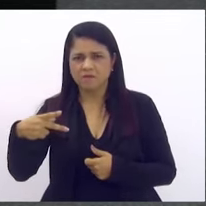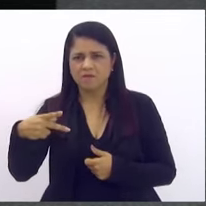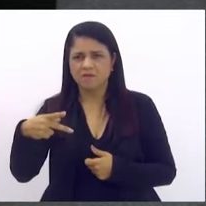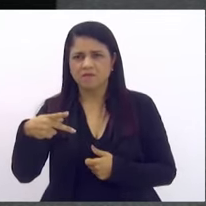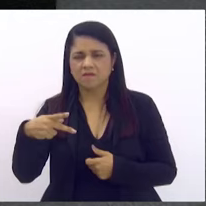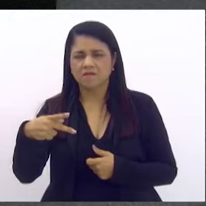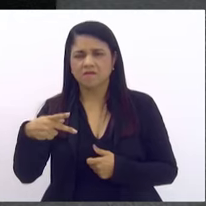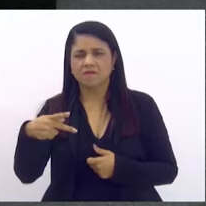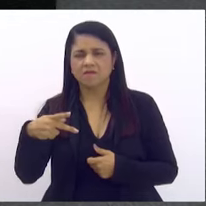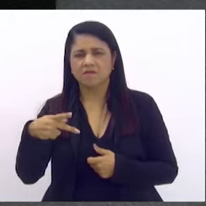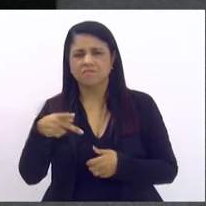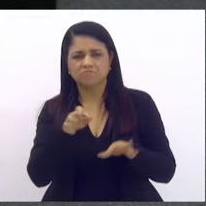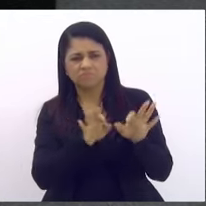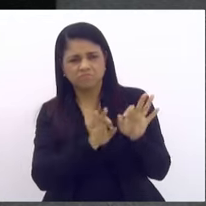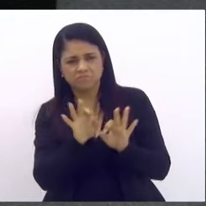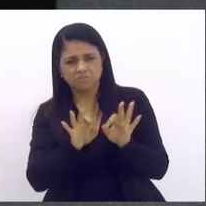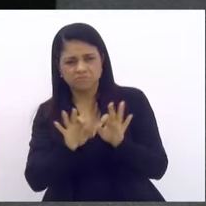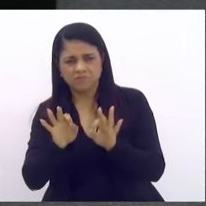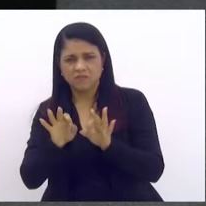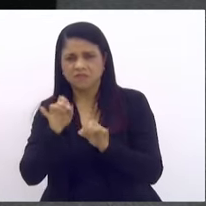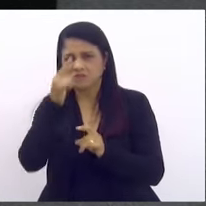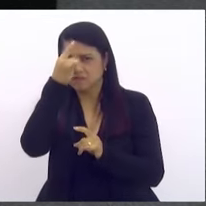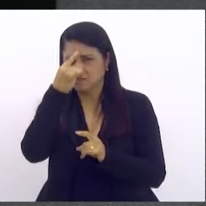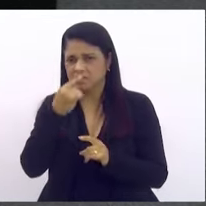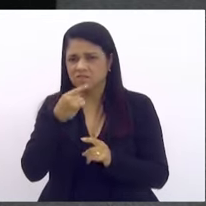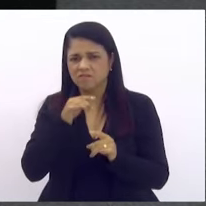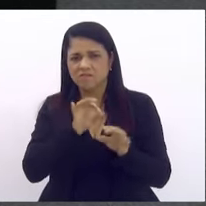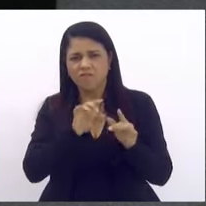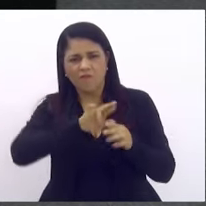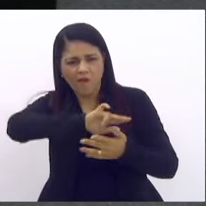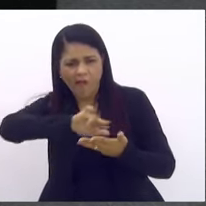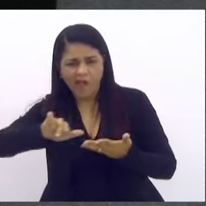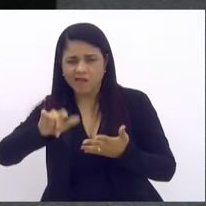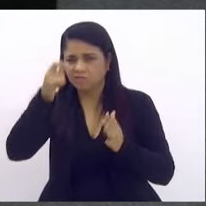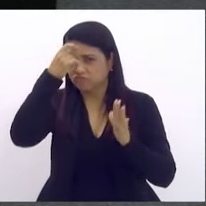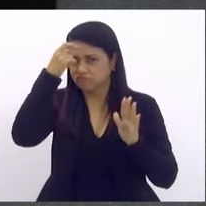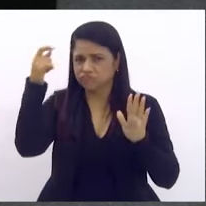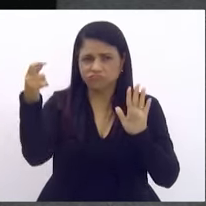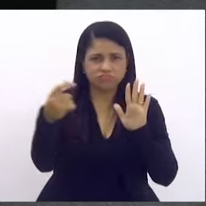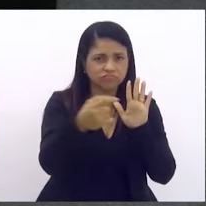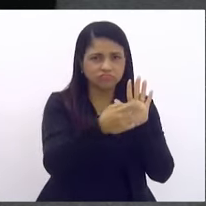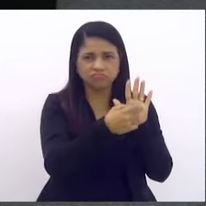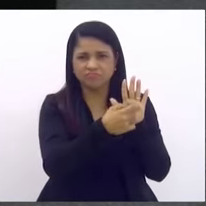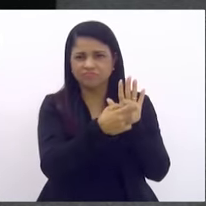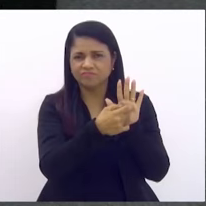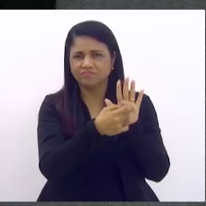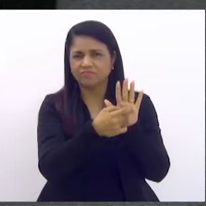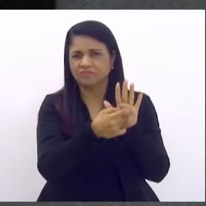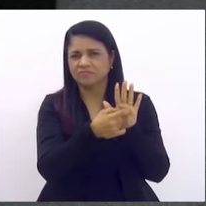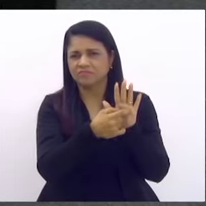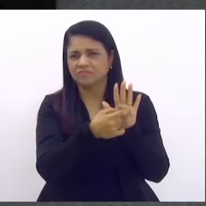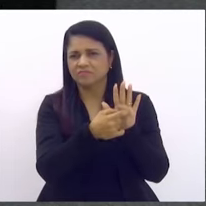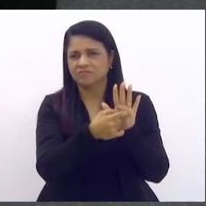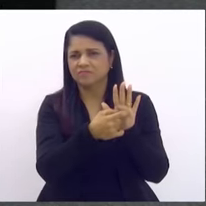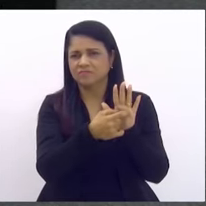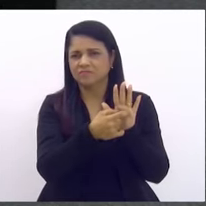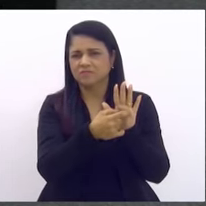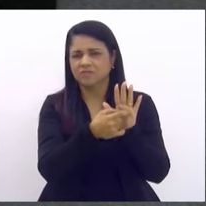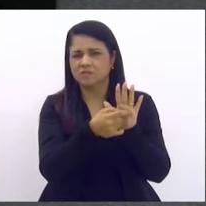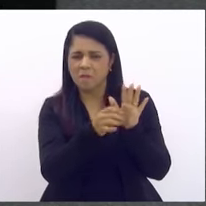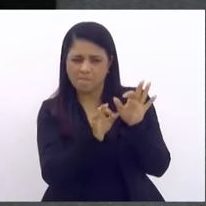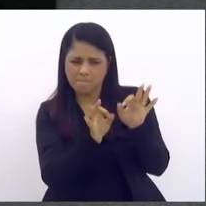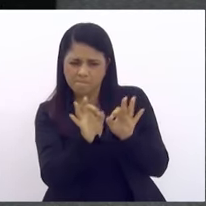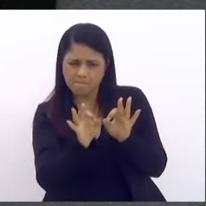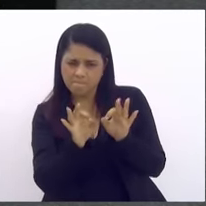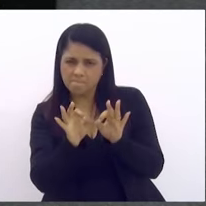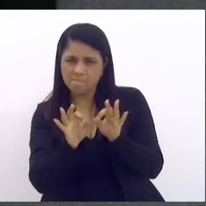ter várias vários cenários montados numa Inteligência Artificial faz uma montagem Chega a